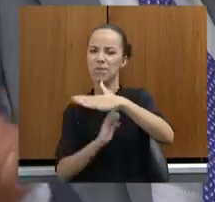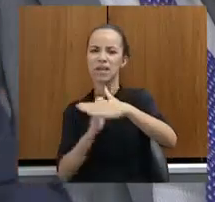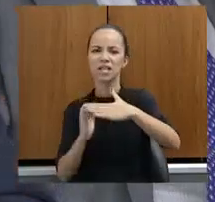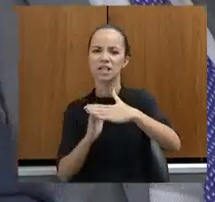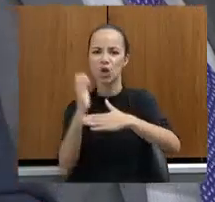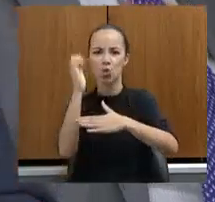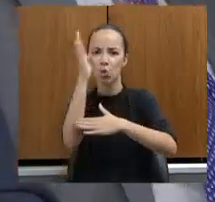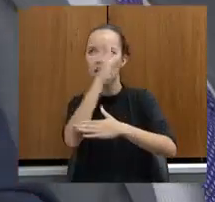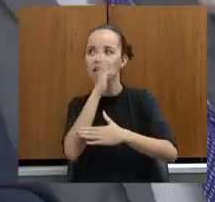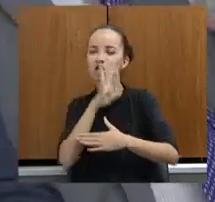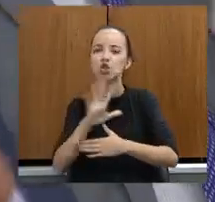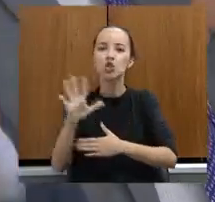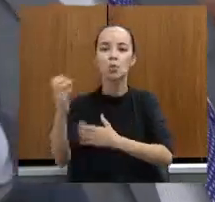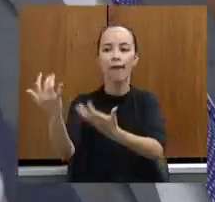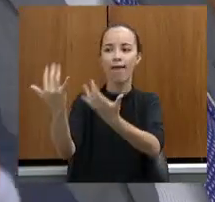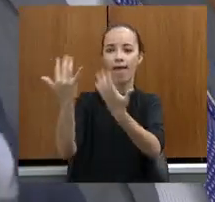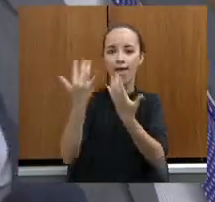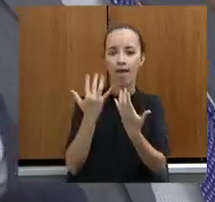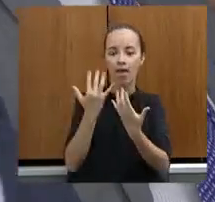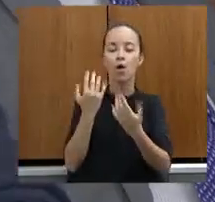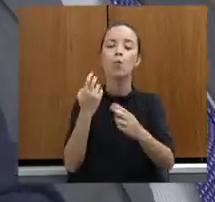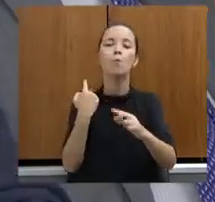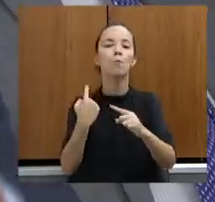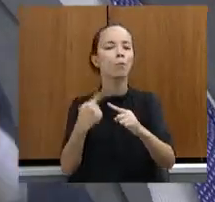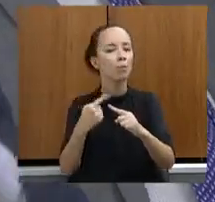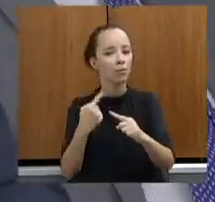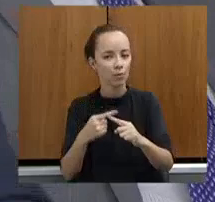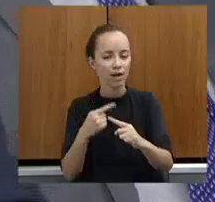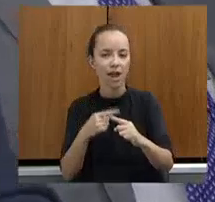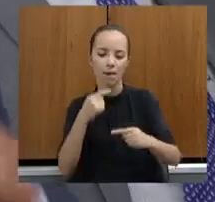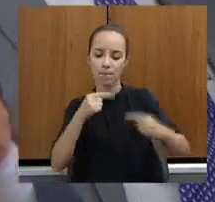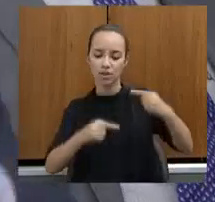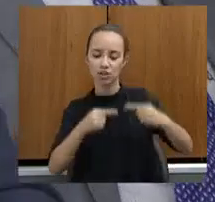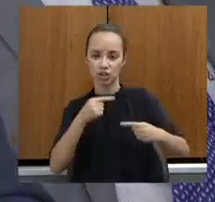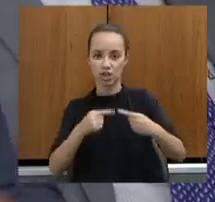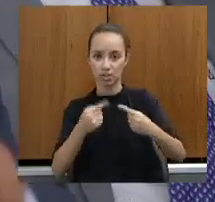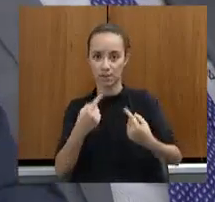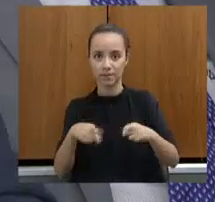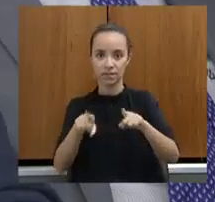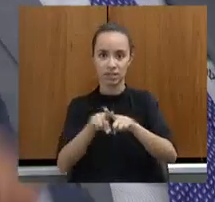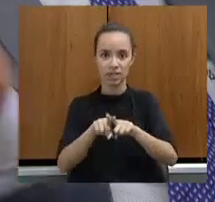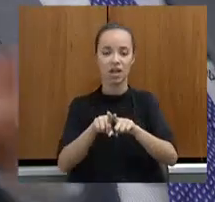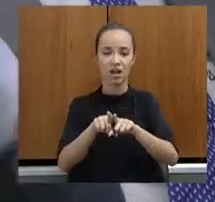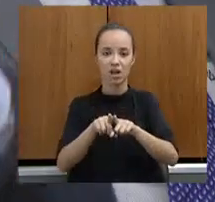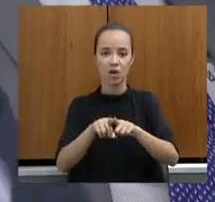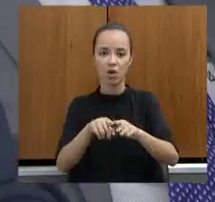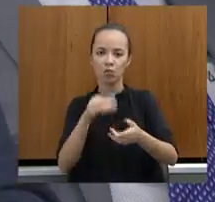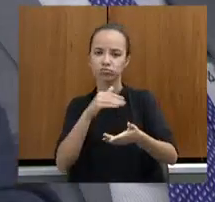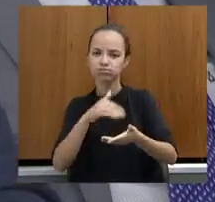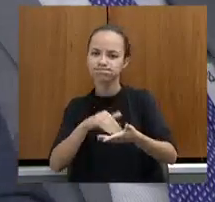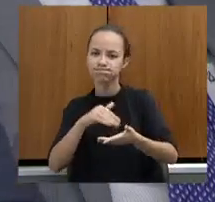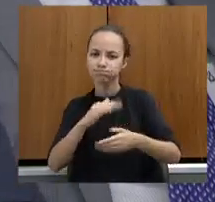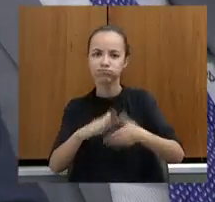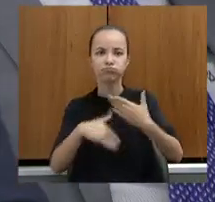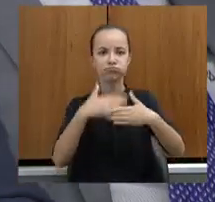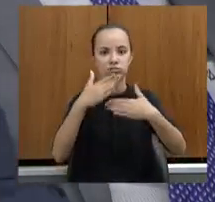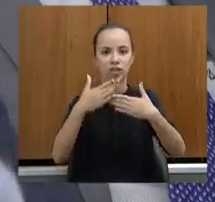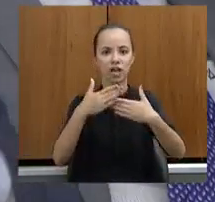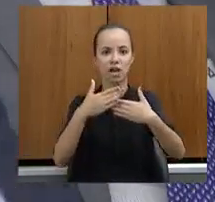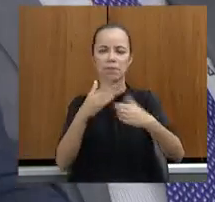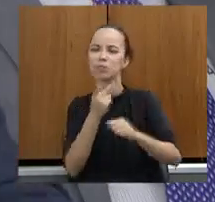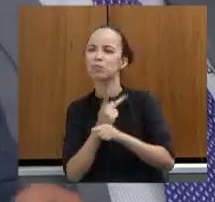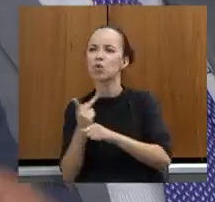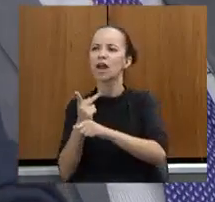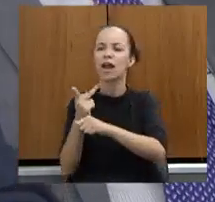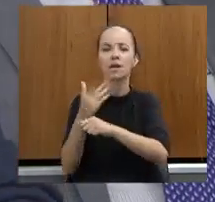do Brasil graças a política importante junta Secretaria de desenvolvimento econômico para atrair novos investimentos